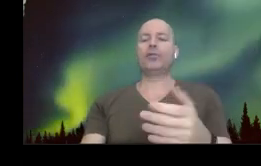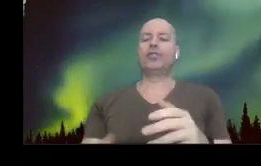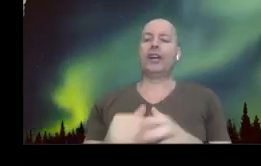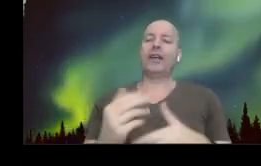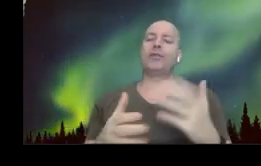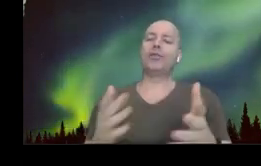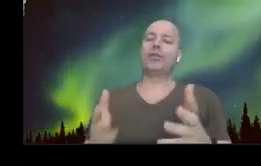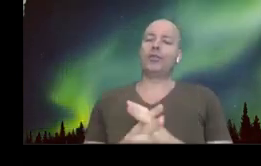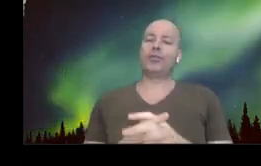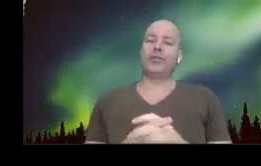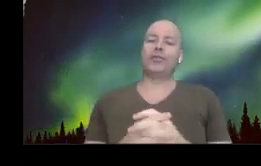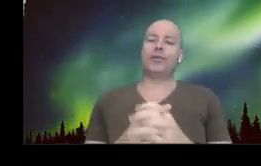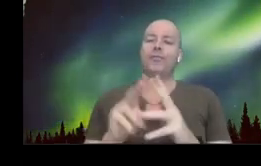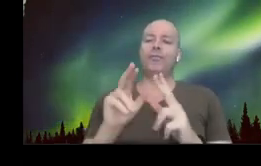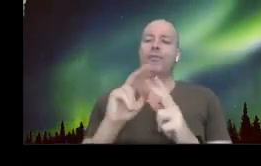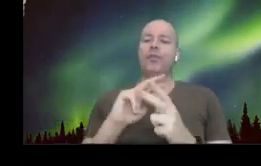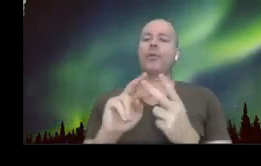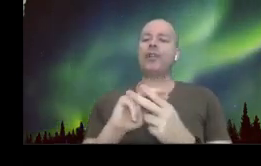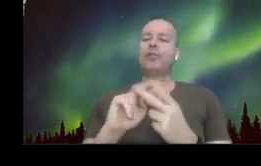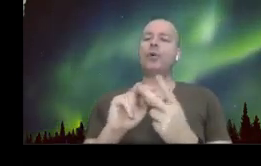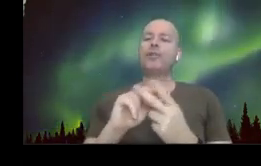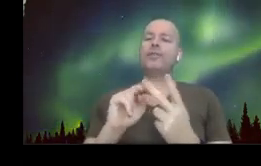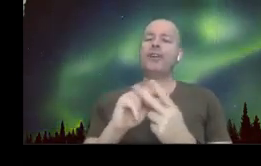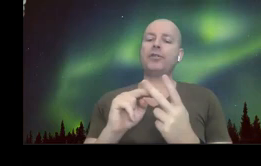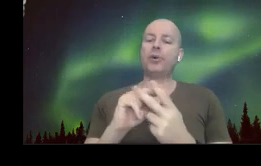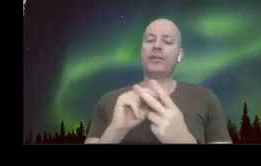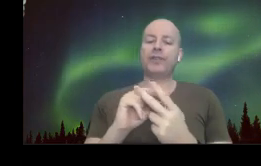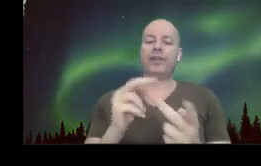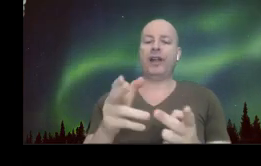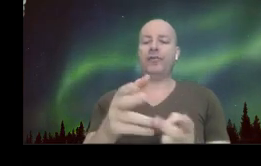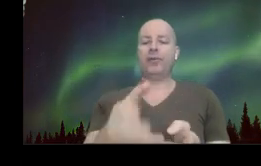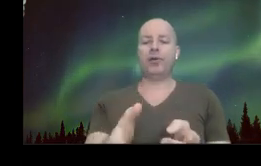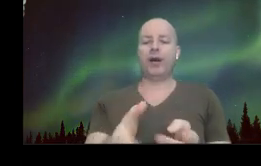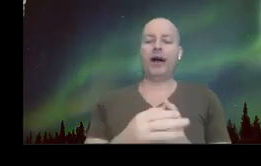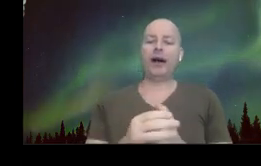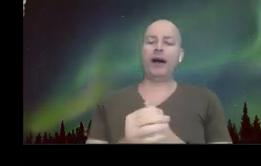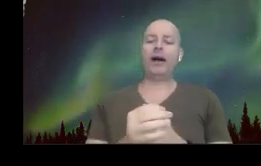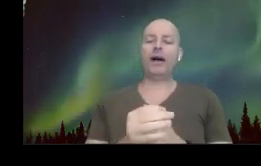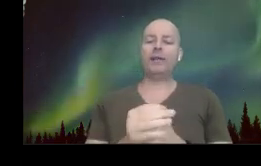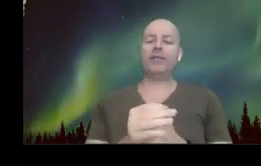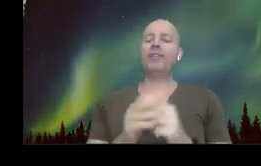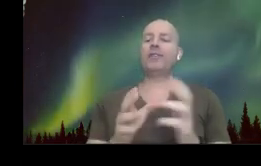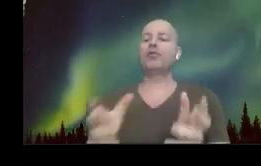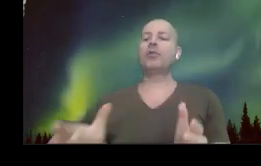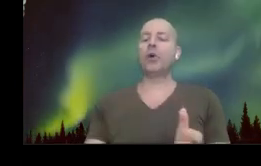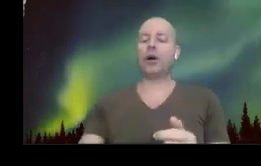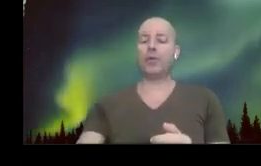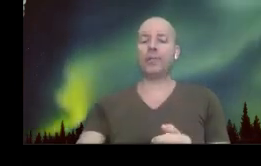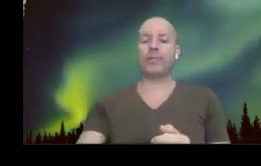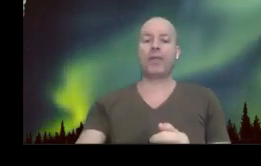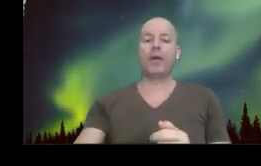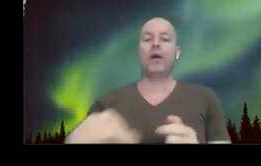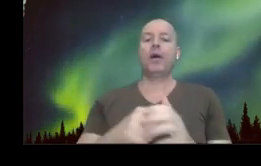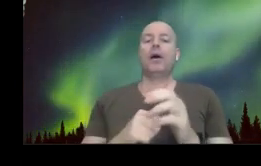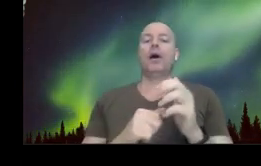No caso de criação de unidade de conservação, normalmente tem dois fatores que levam à definição de um